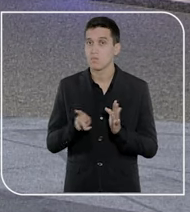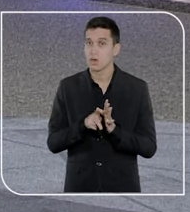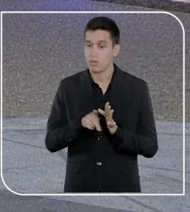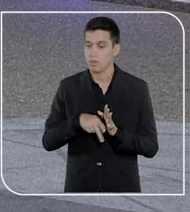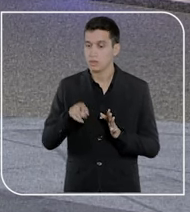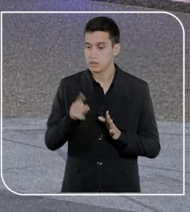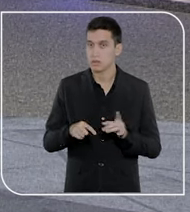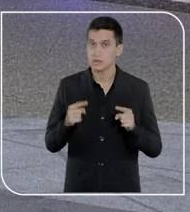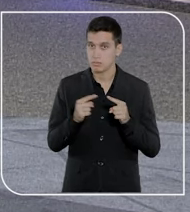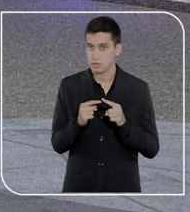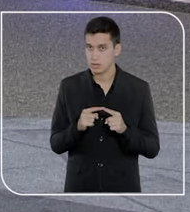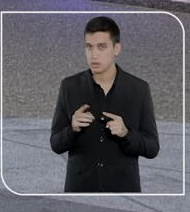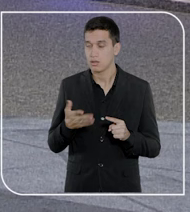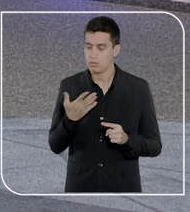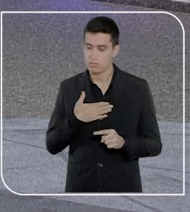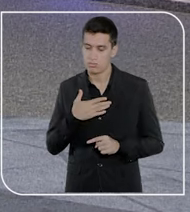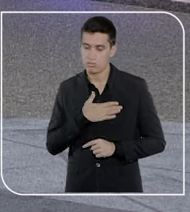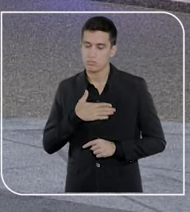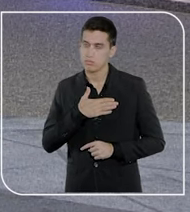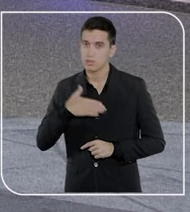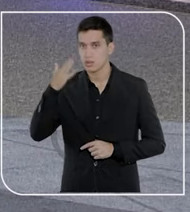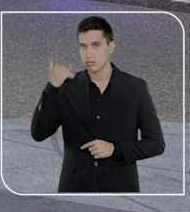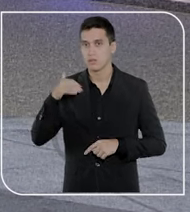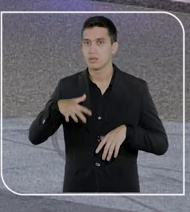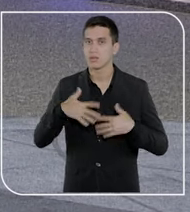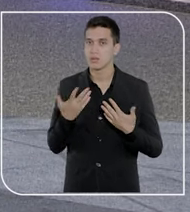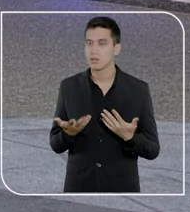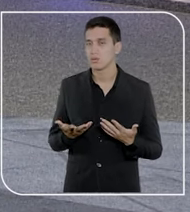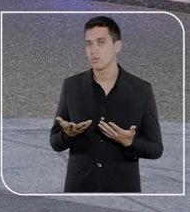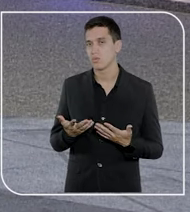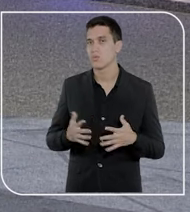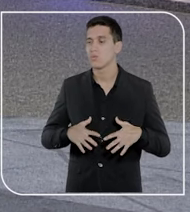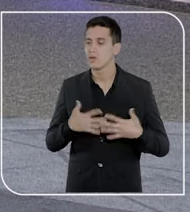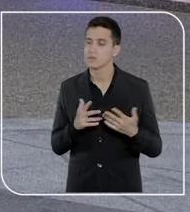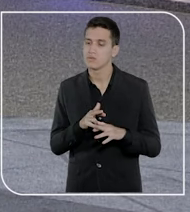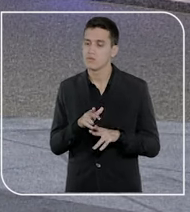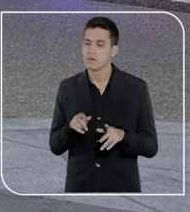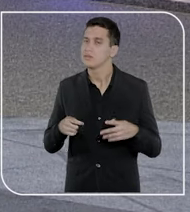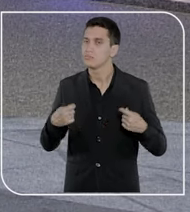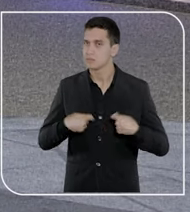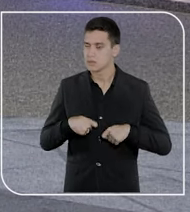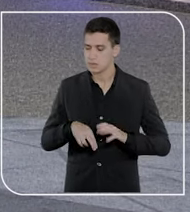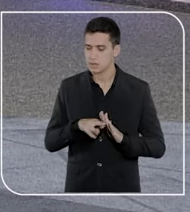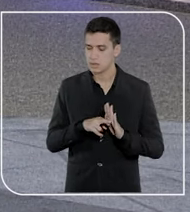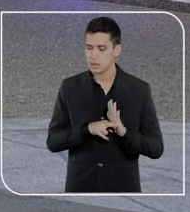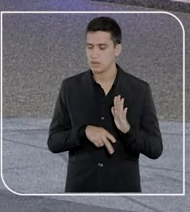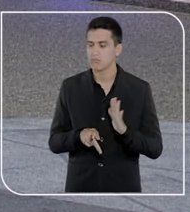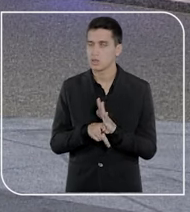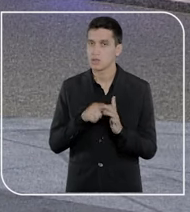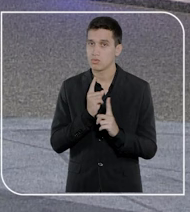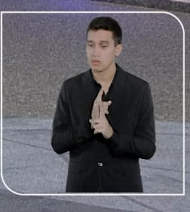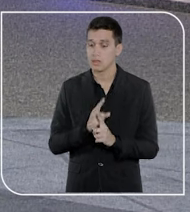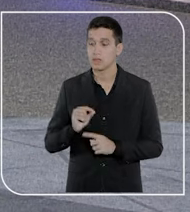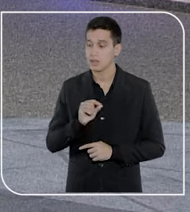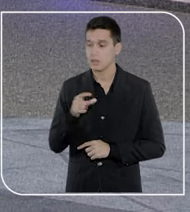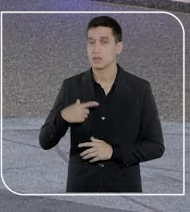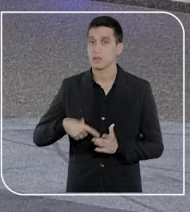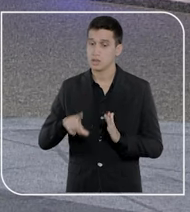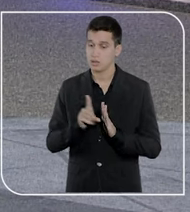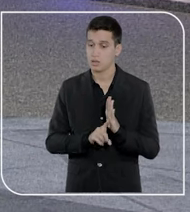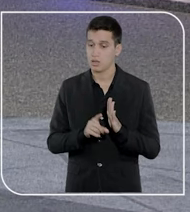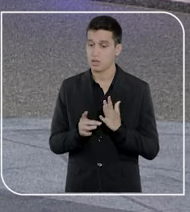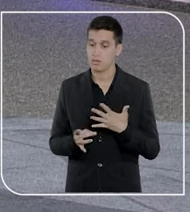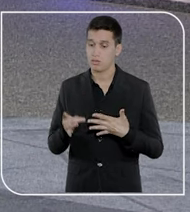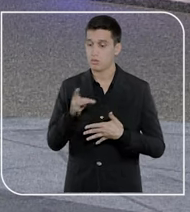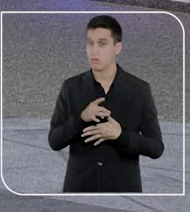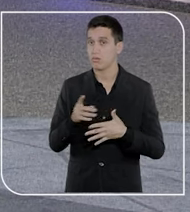Então, eu gostaria de saber, então, professor Gilberto, quais são os critérios para se determinar quem tem direito prioritário de adjudicar